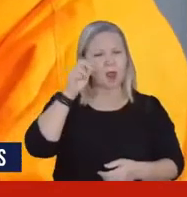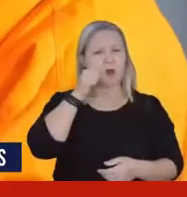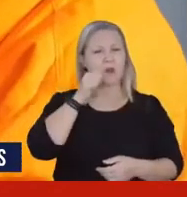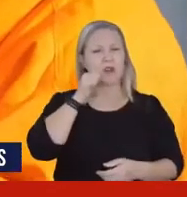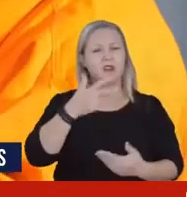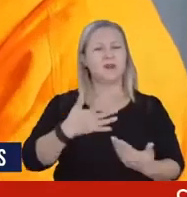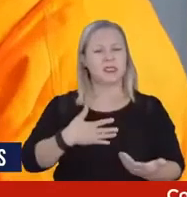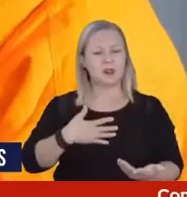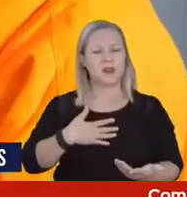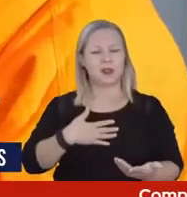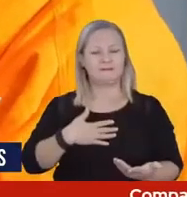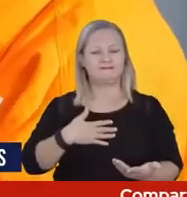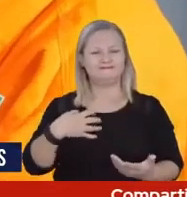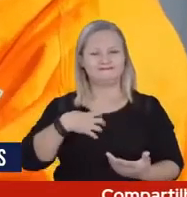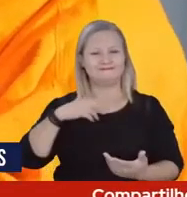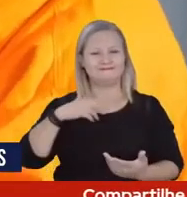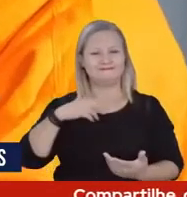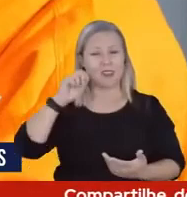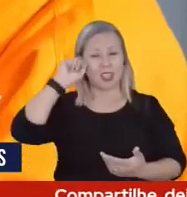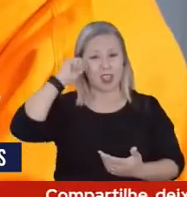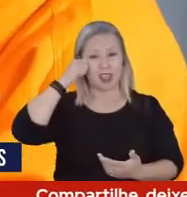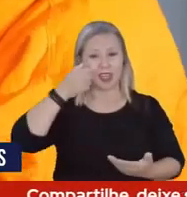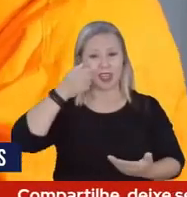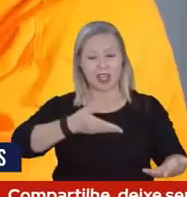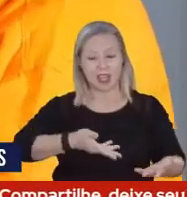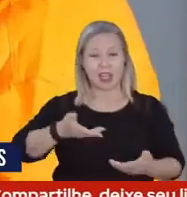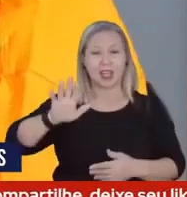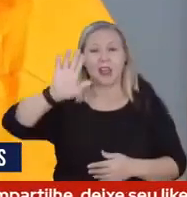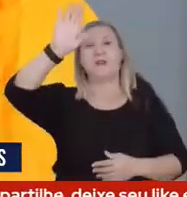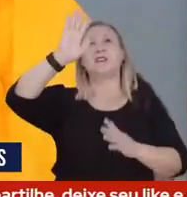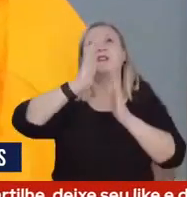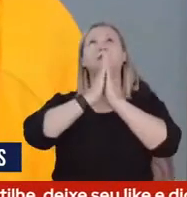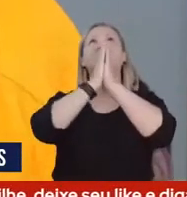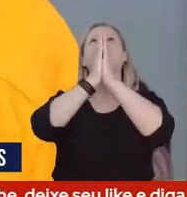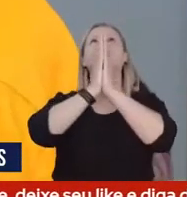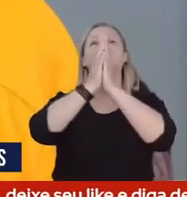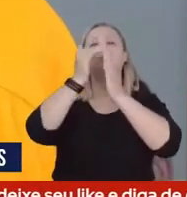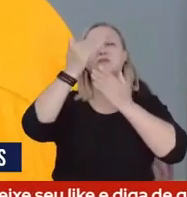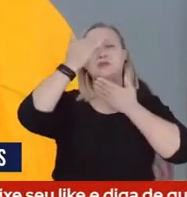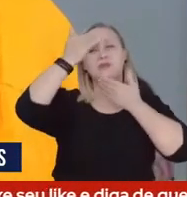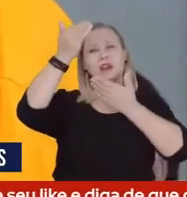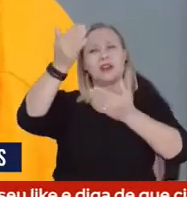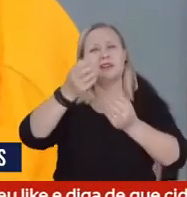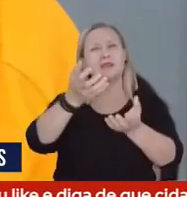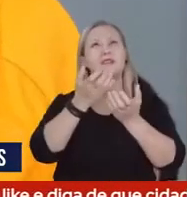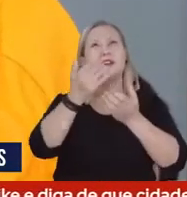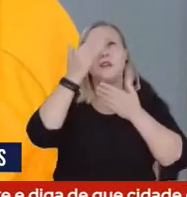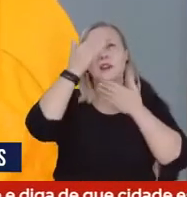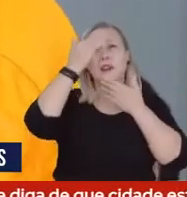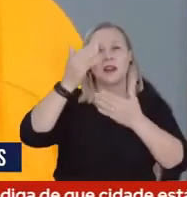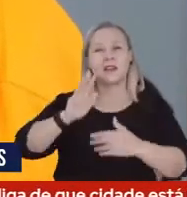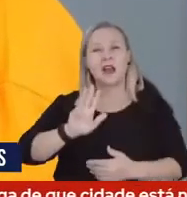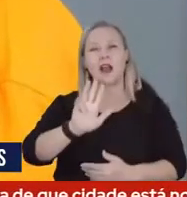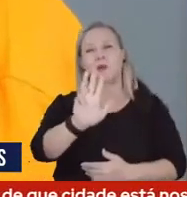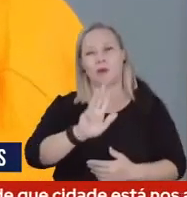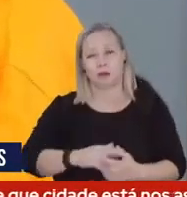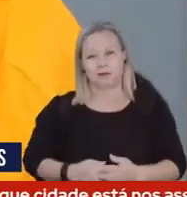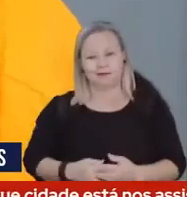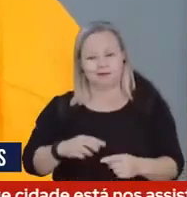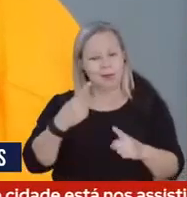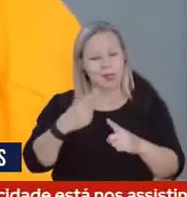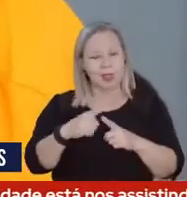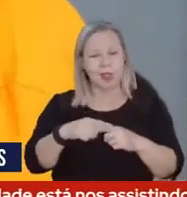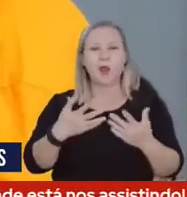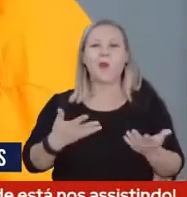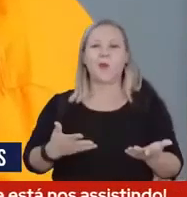negra, levanta a mão para o céu e agradece. Eu quero agradecer a Luiz Inácio Lula da Silva, porque durante toda a minha